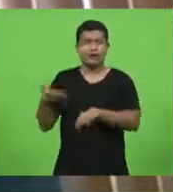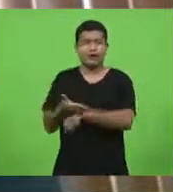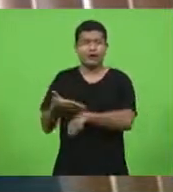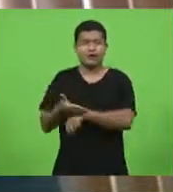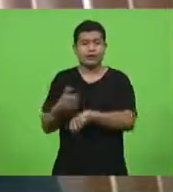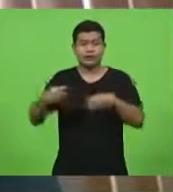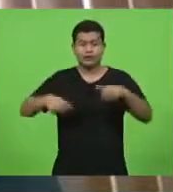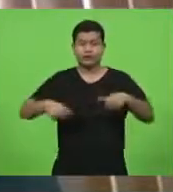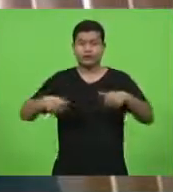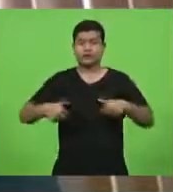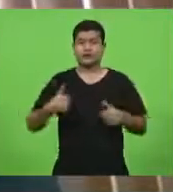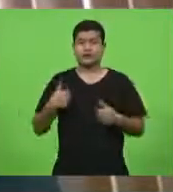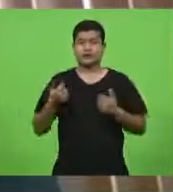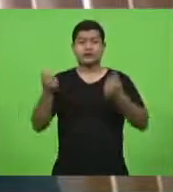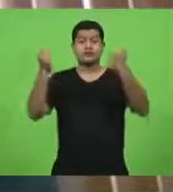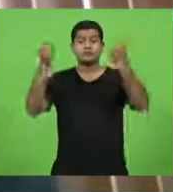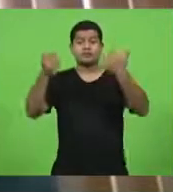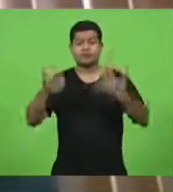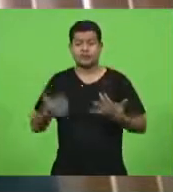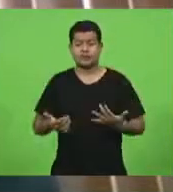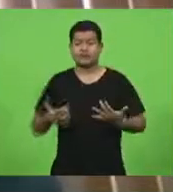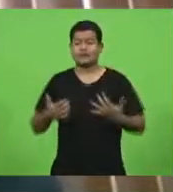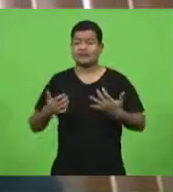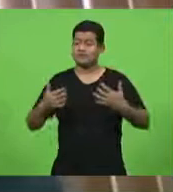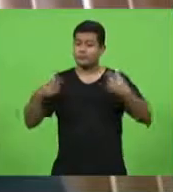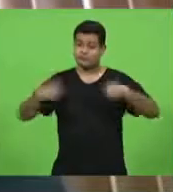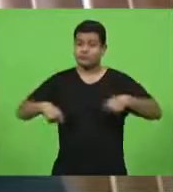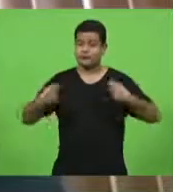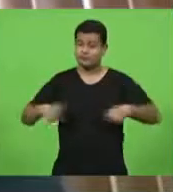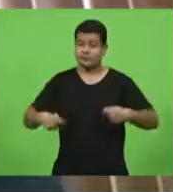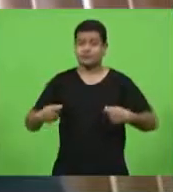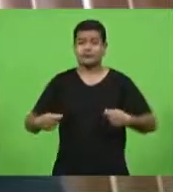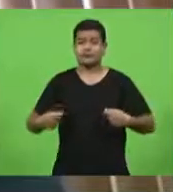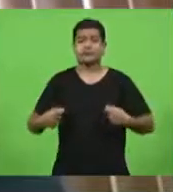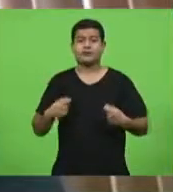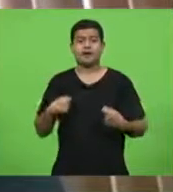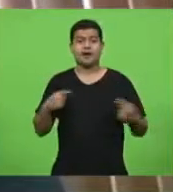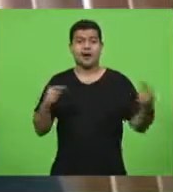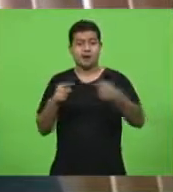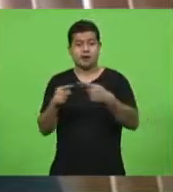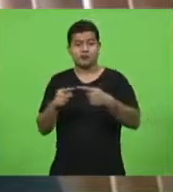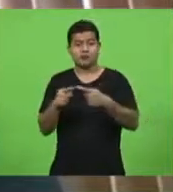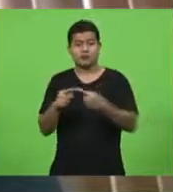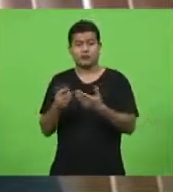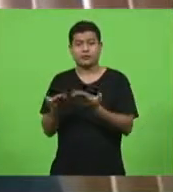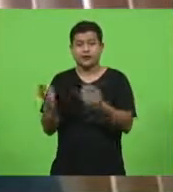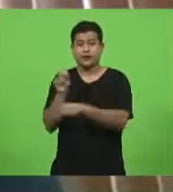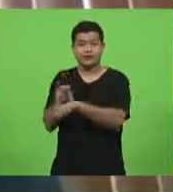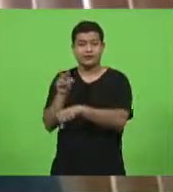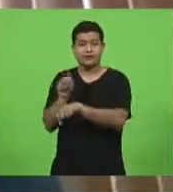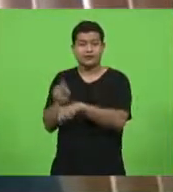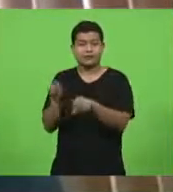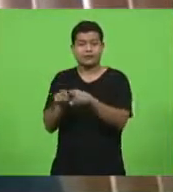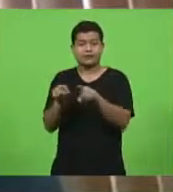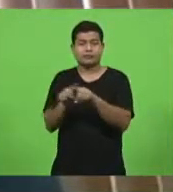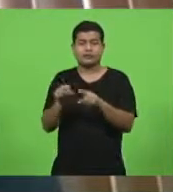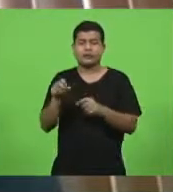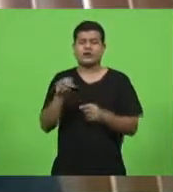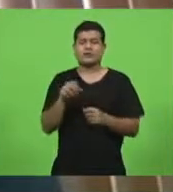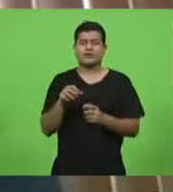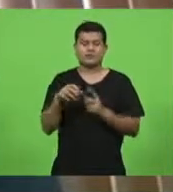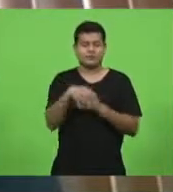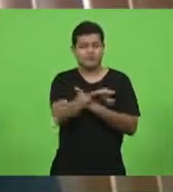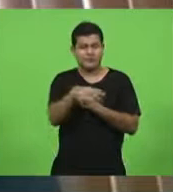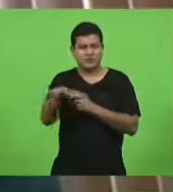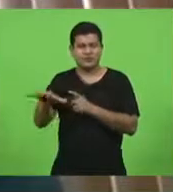prestar os esclarecimentos necessários relativos às vagas e distribuição do efetivo da Polícia Militar